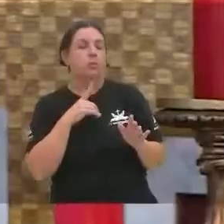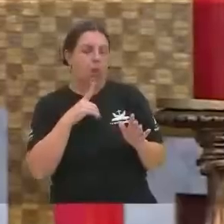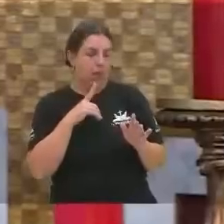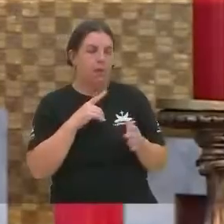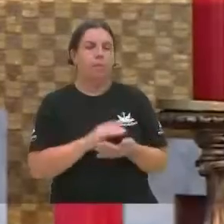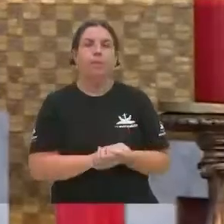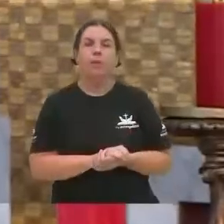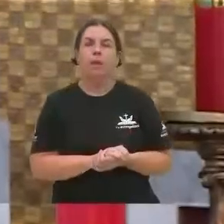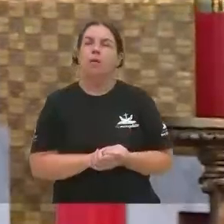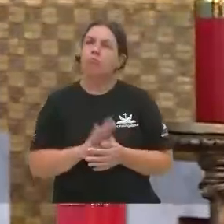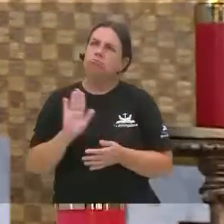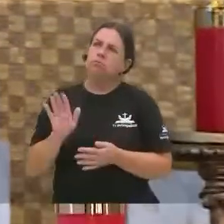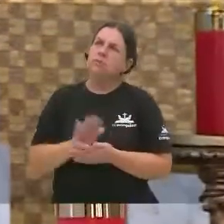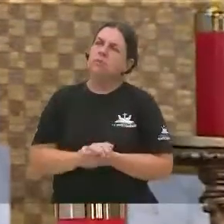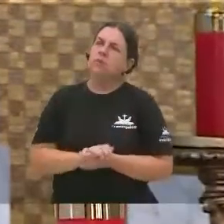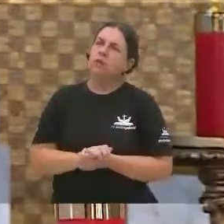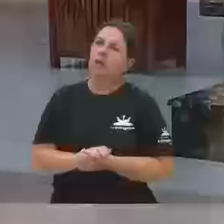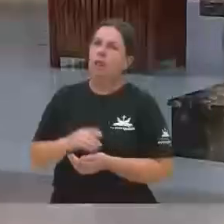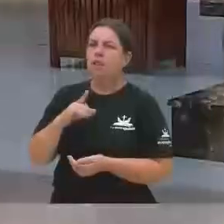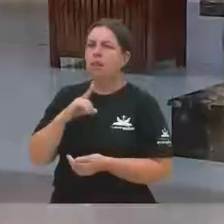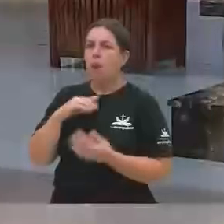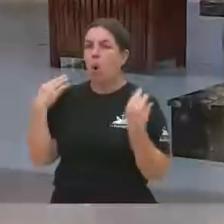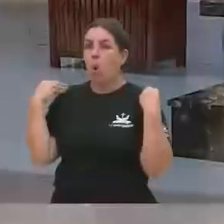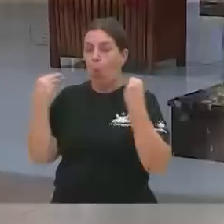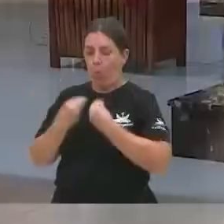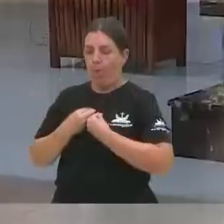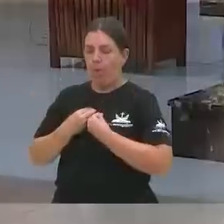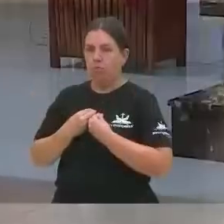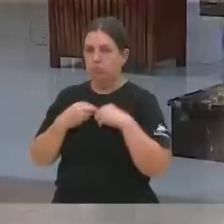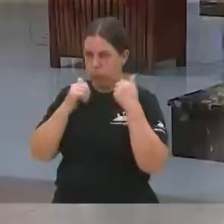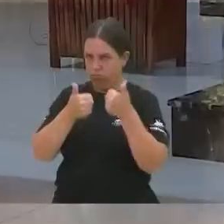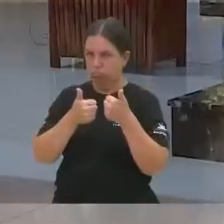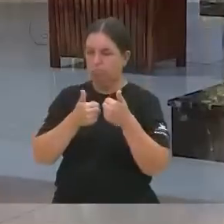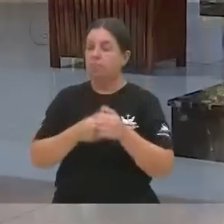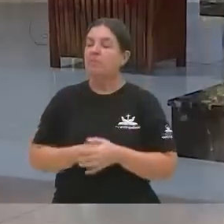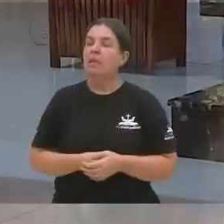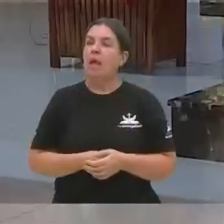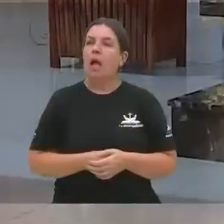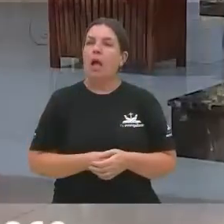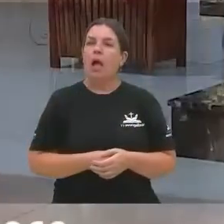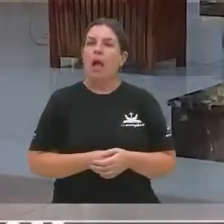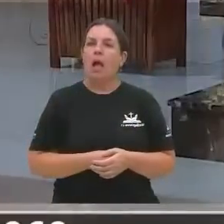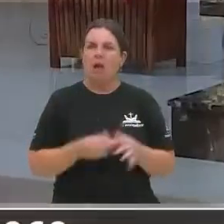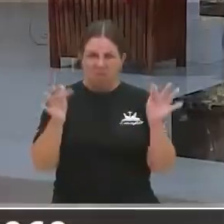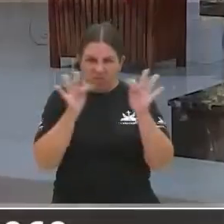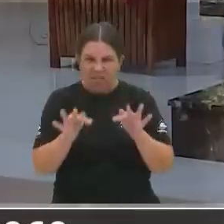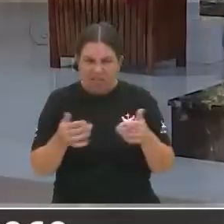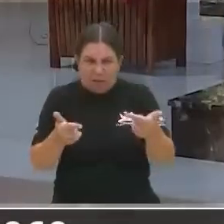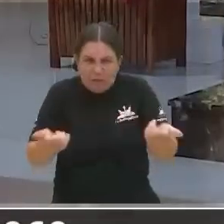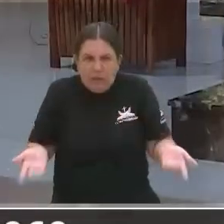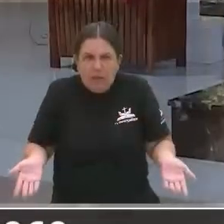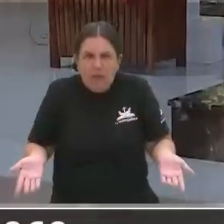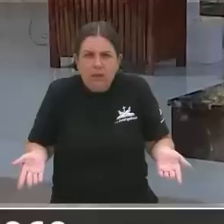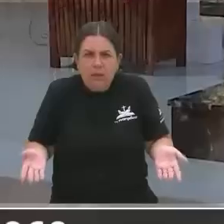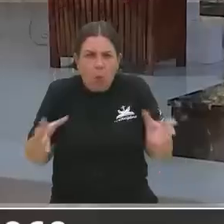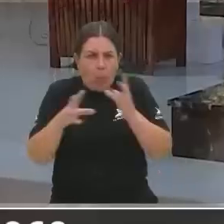bem ou mal tem para vestir E por que não é feliz